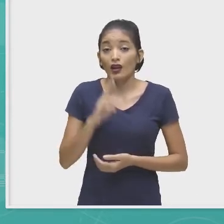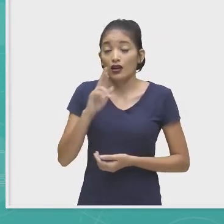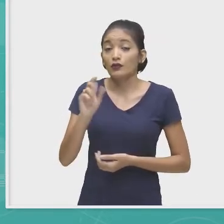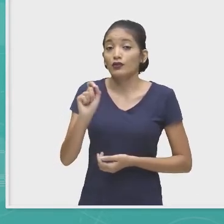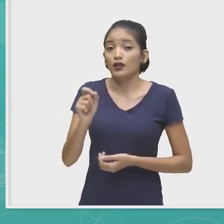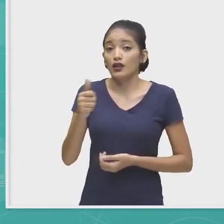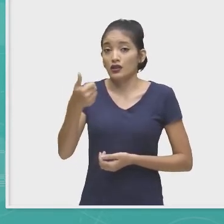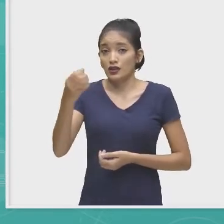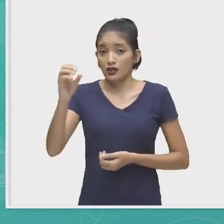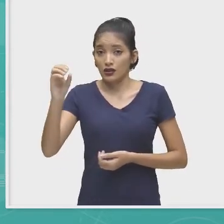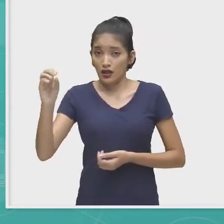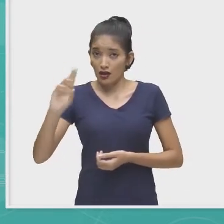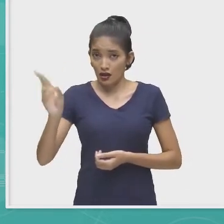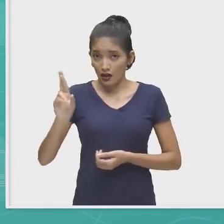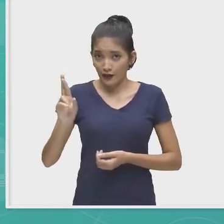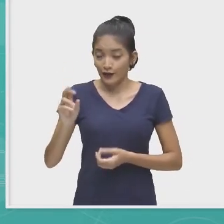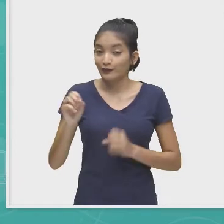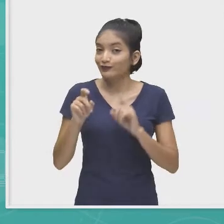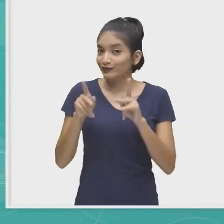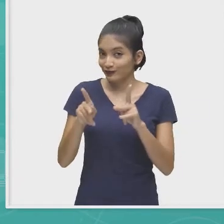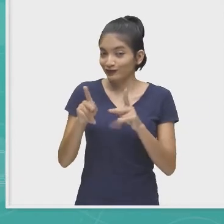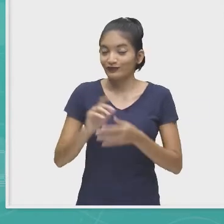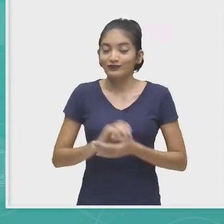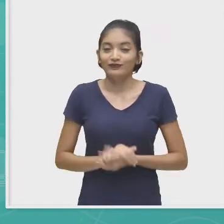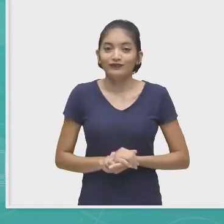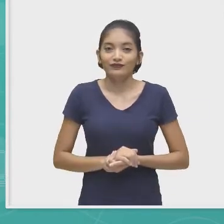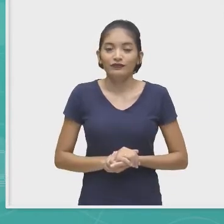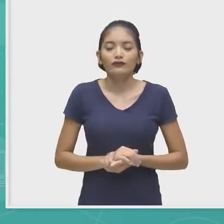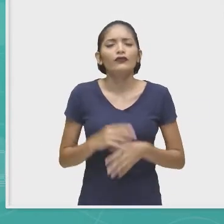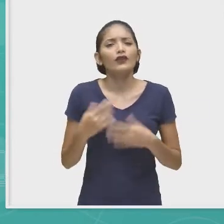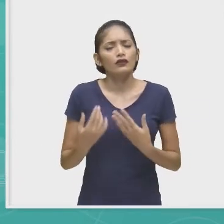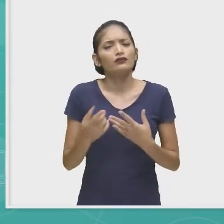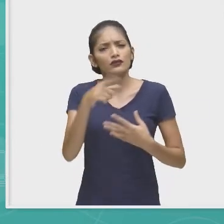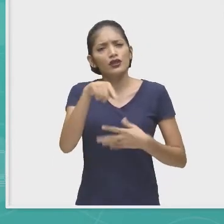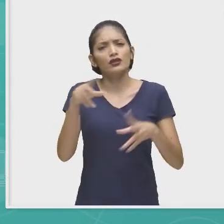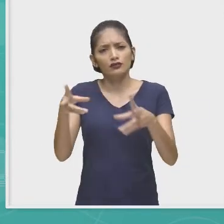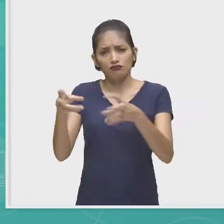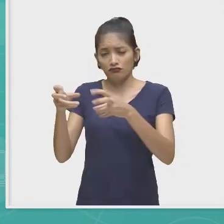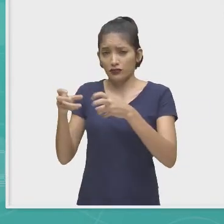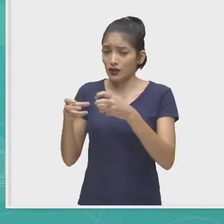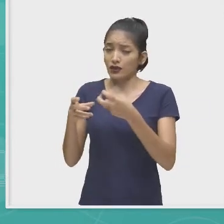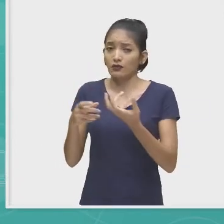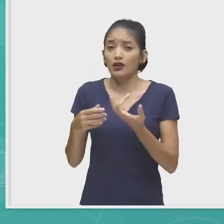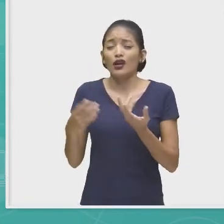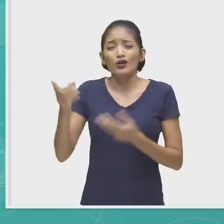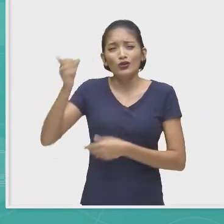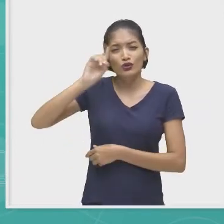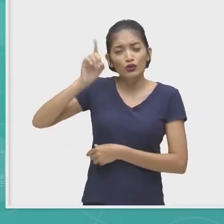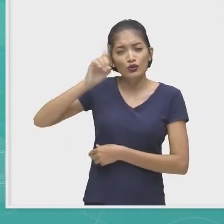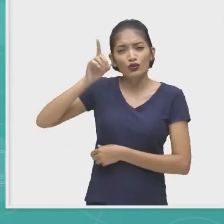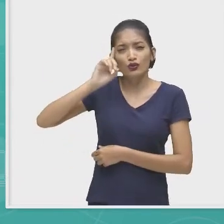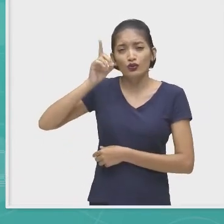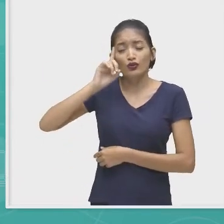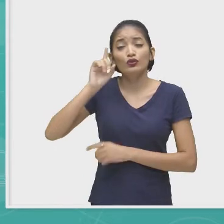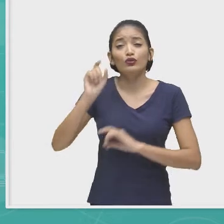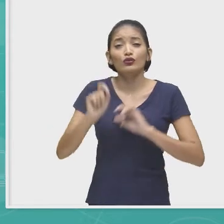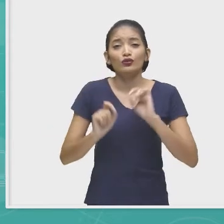R$ 100. Perfeito? Então vocês podem observar que no nosso cotidiano, no nosso dia a dia,